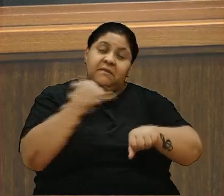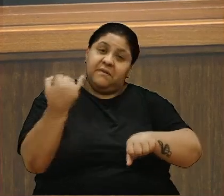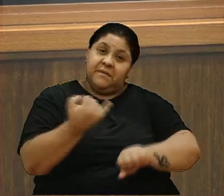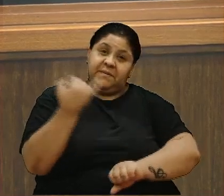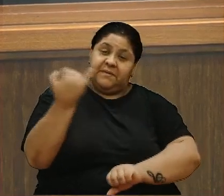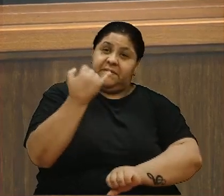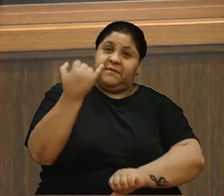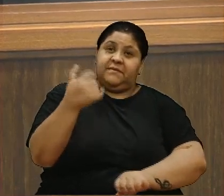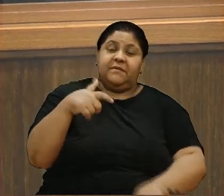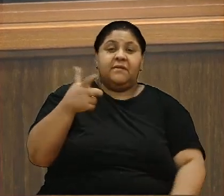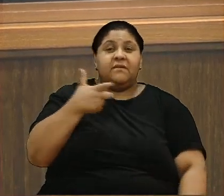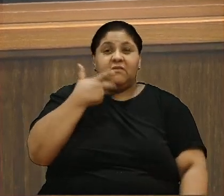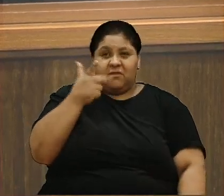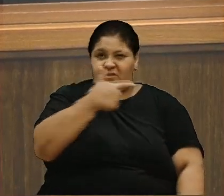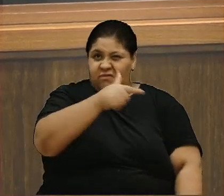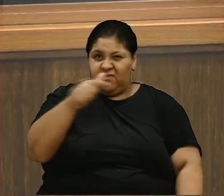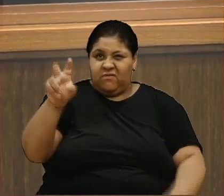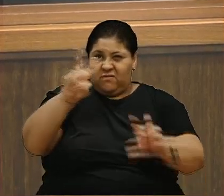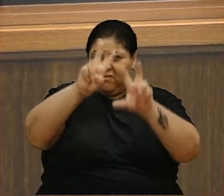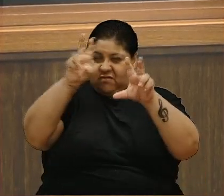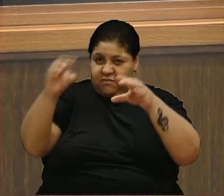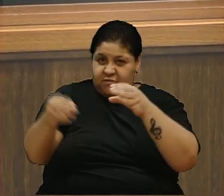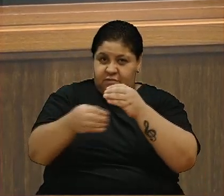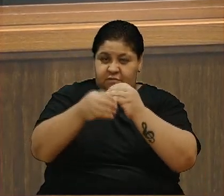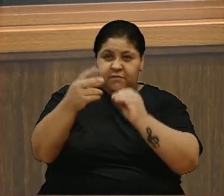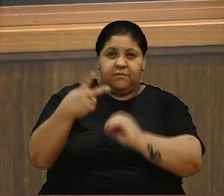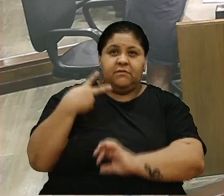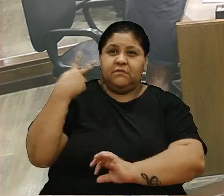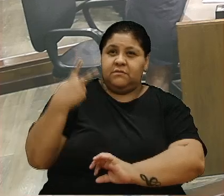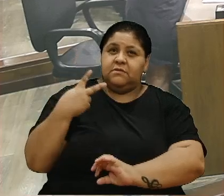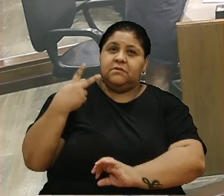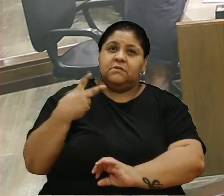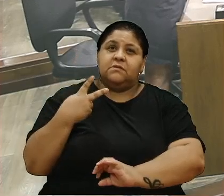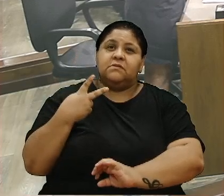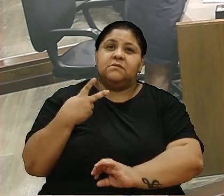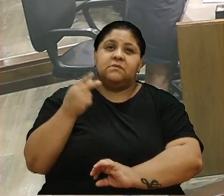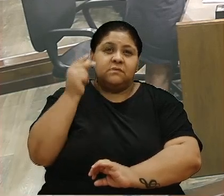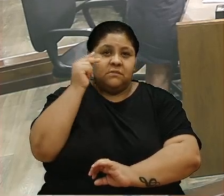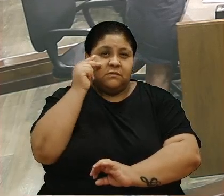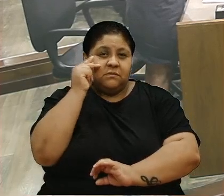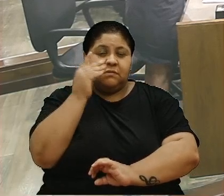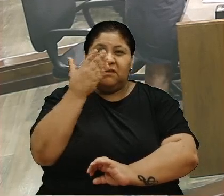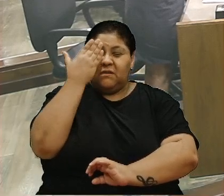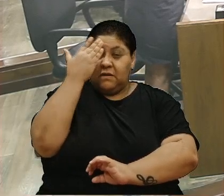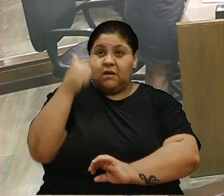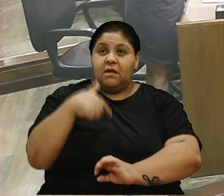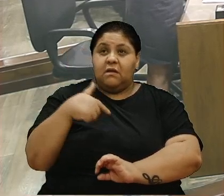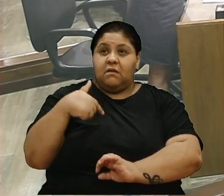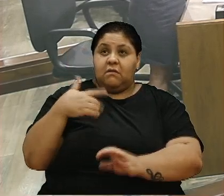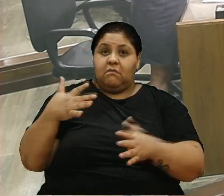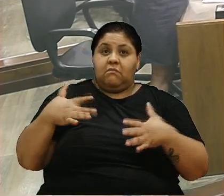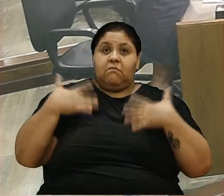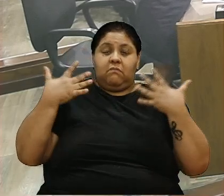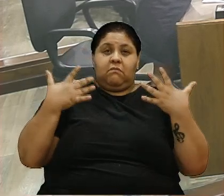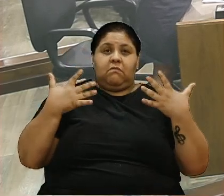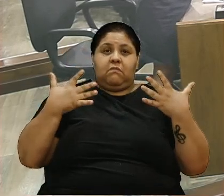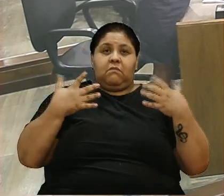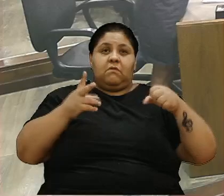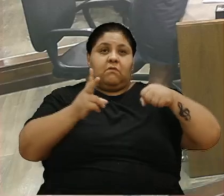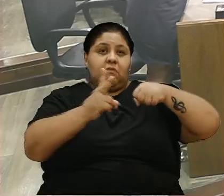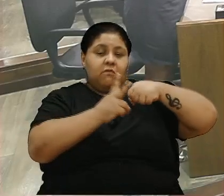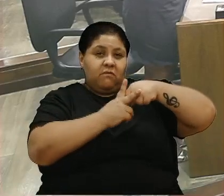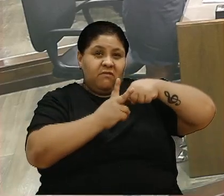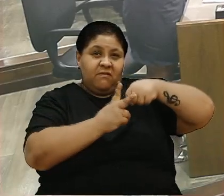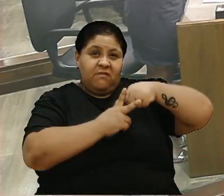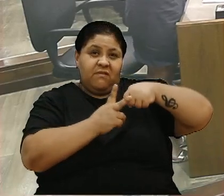importante. Eu quero falar de outro assunto, mas lhe dou a parte, vereador. Obrigado, vereadora Rose. Primeiro, eu fiquei surpreso que o verbo